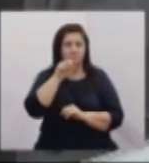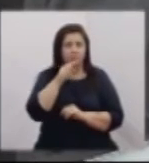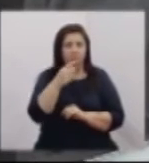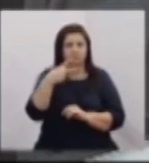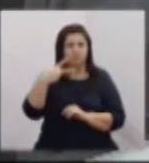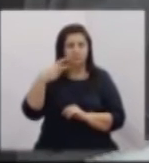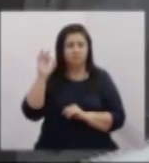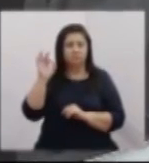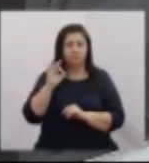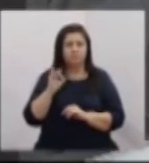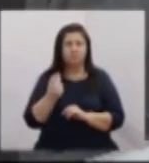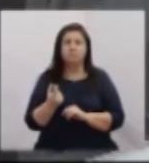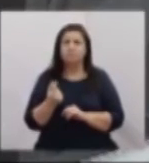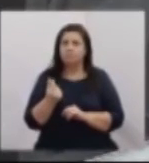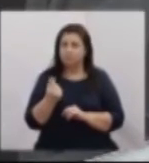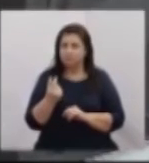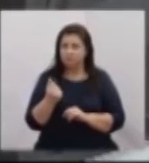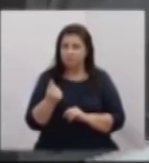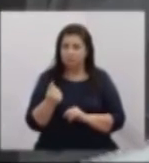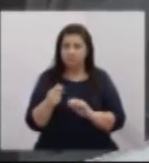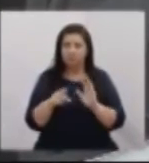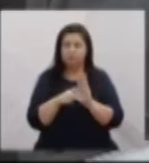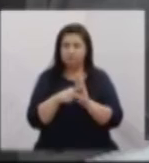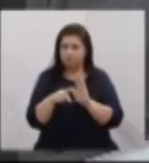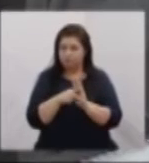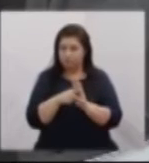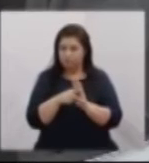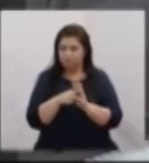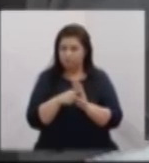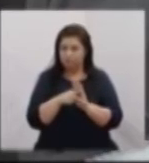1,2% da receita corrente líquida do município.